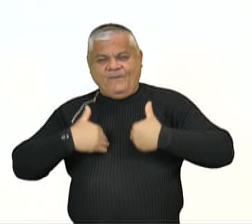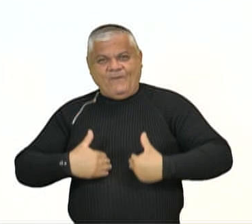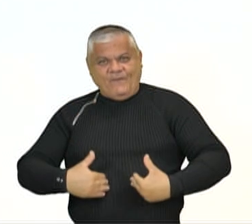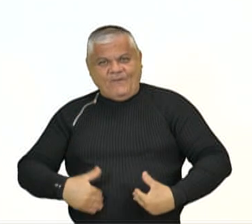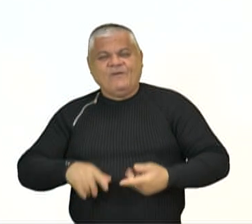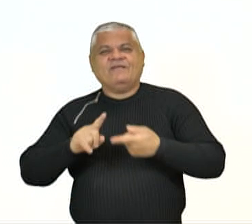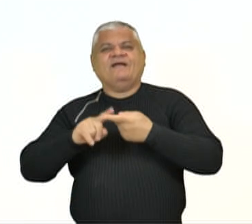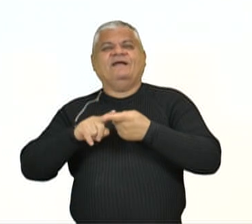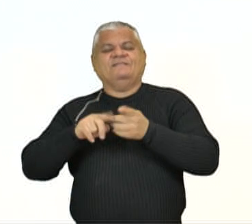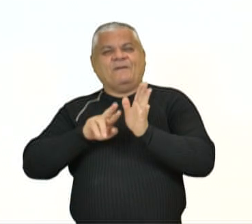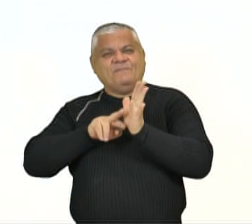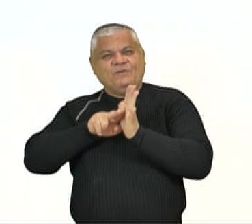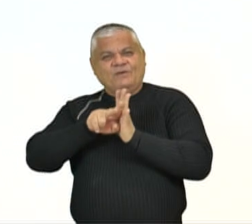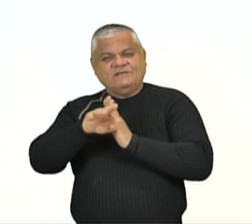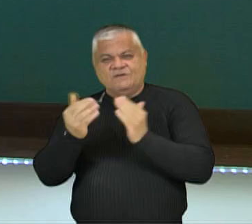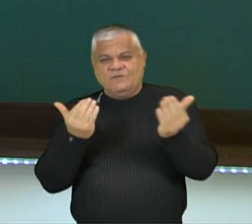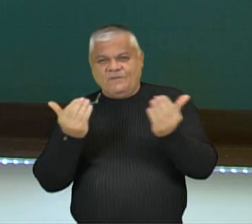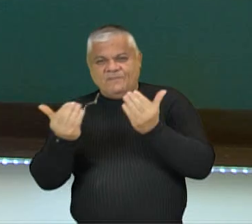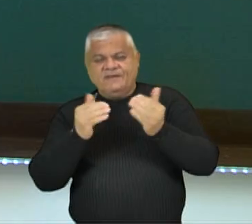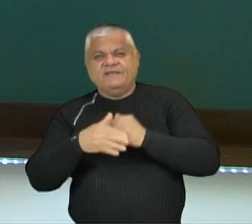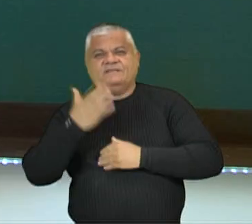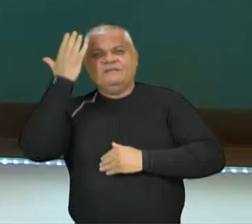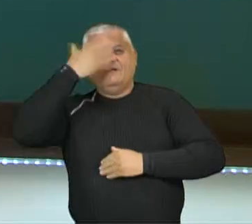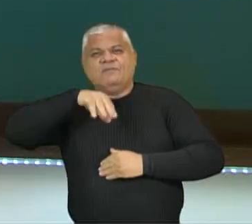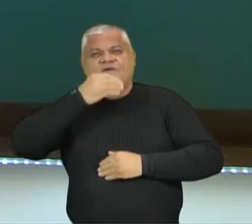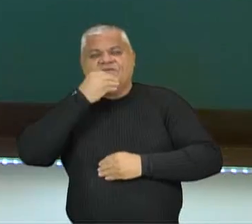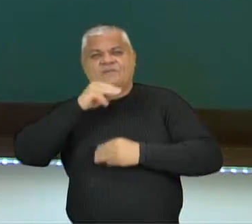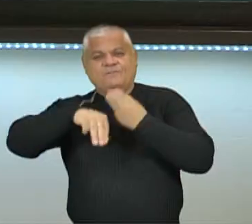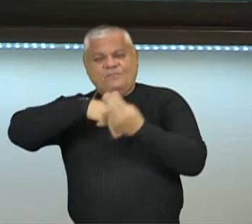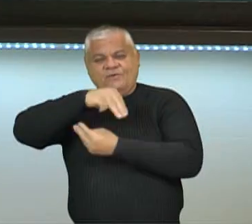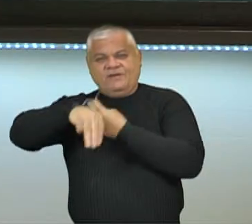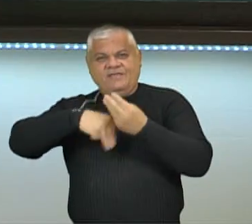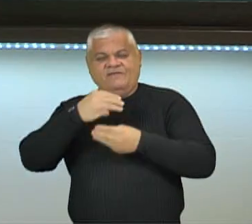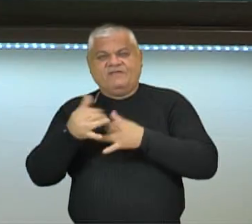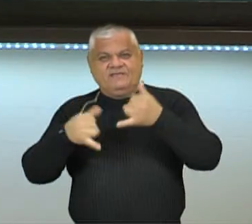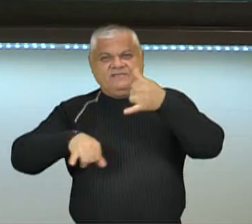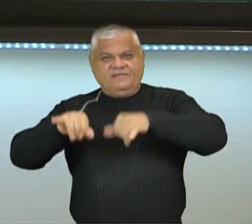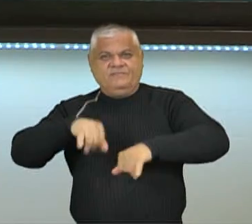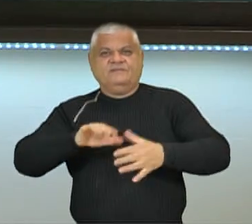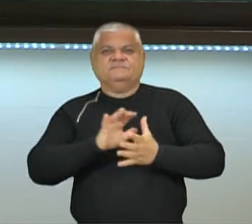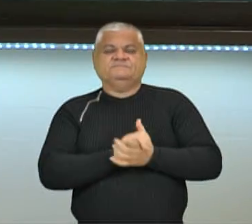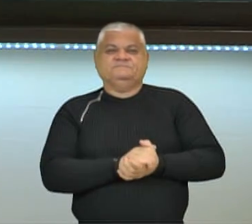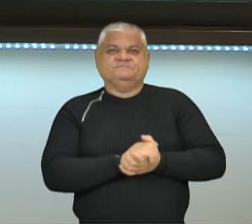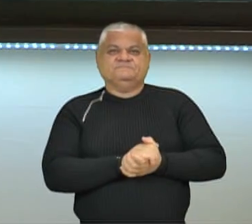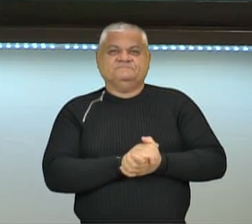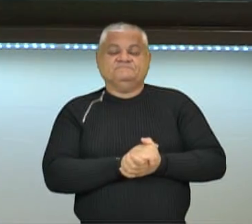a embriologia comparada e as evidências moleculares e bioquímicas.